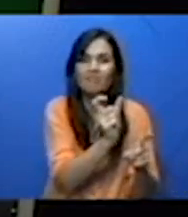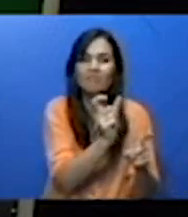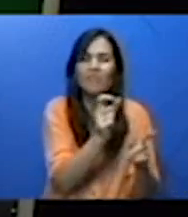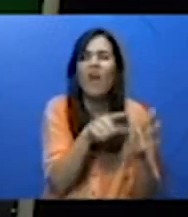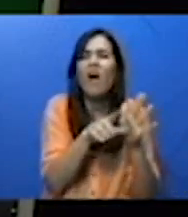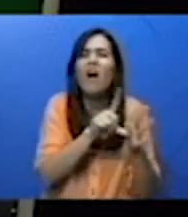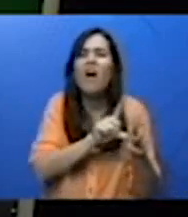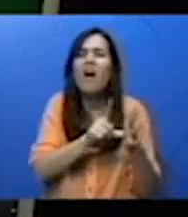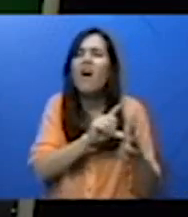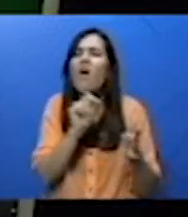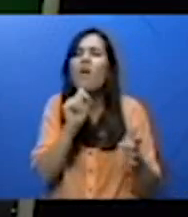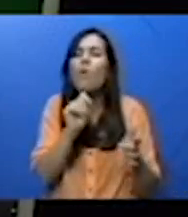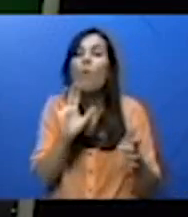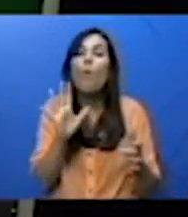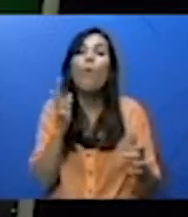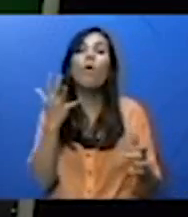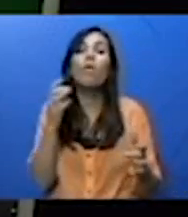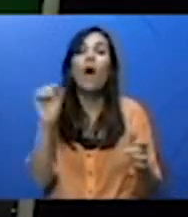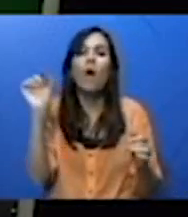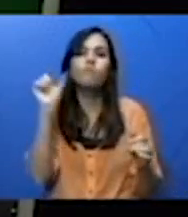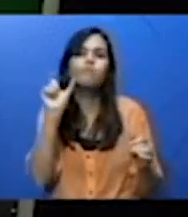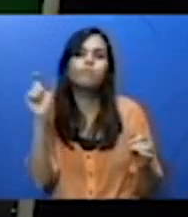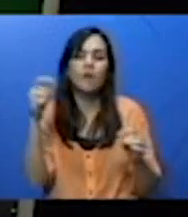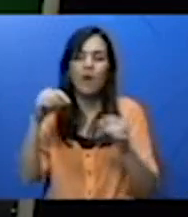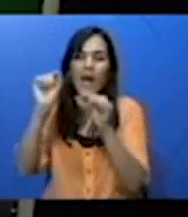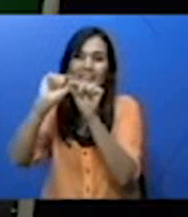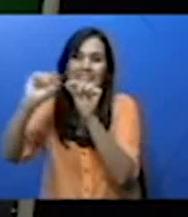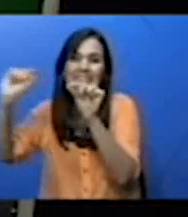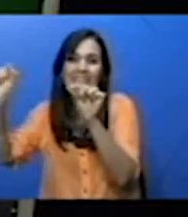de palavras que apareceram repetidas. Antes do